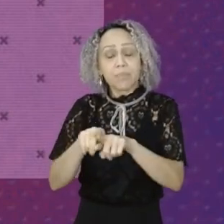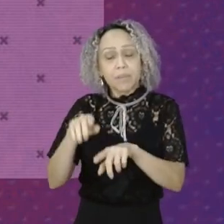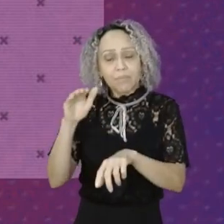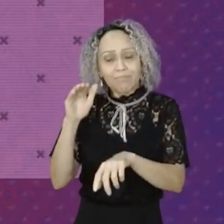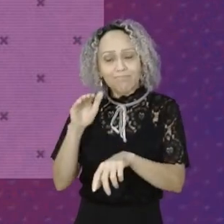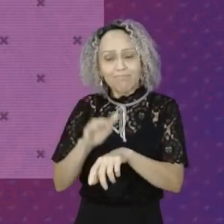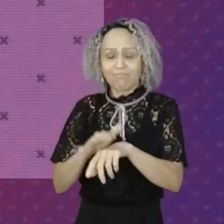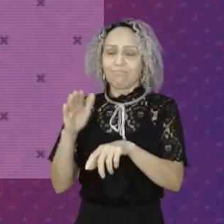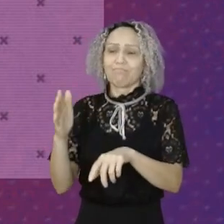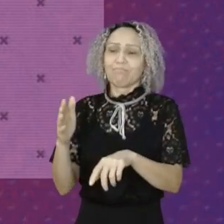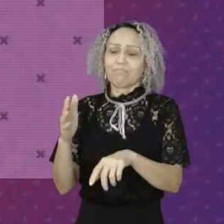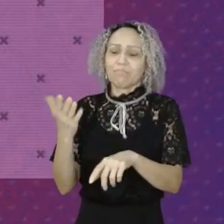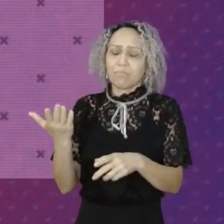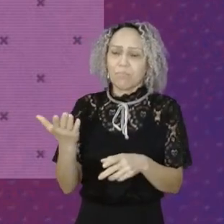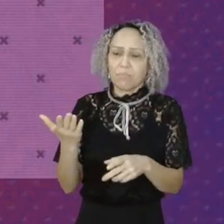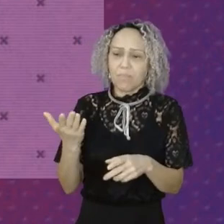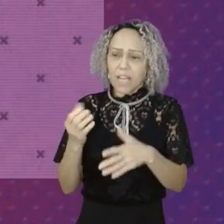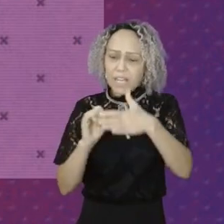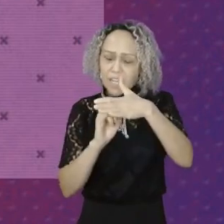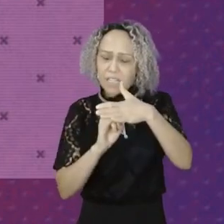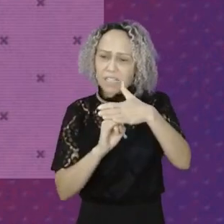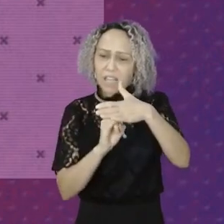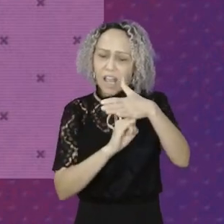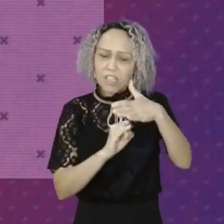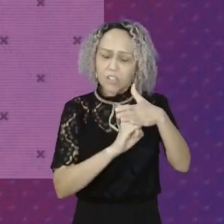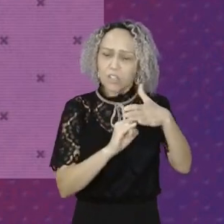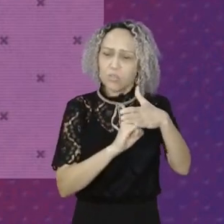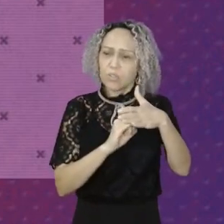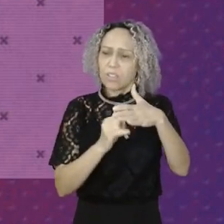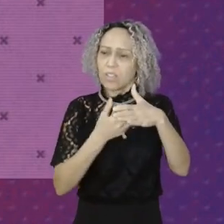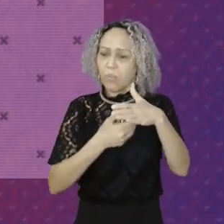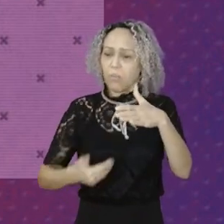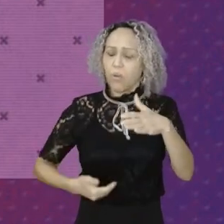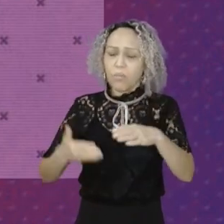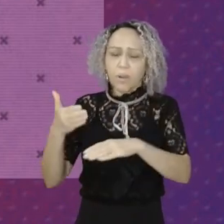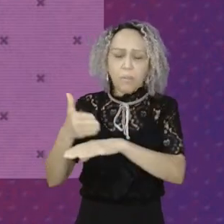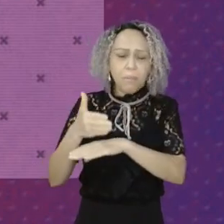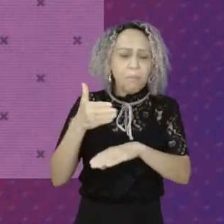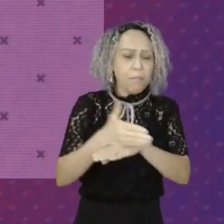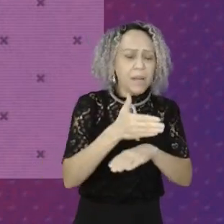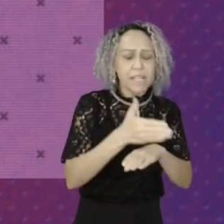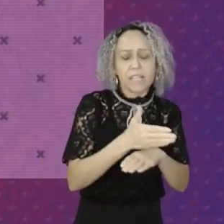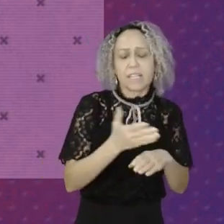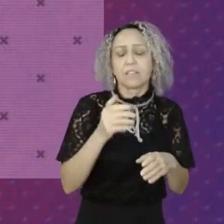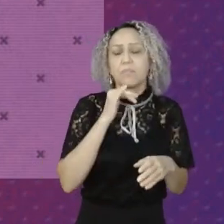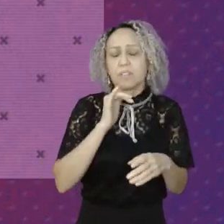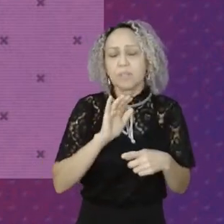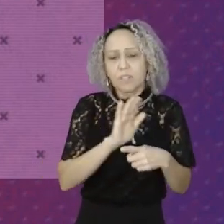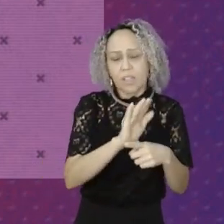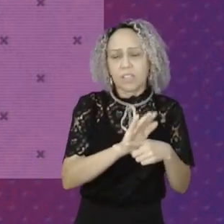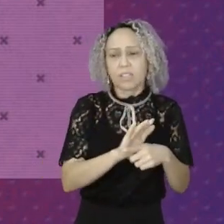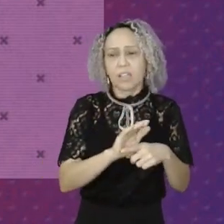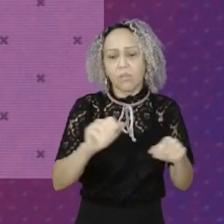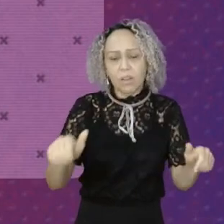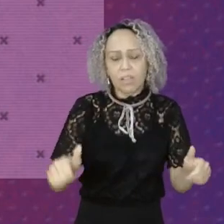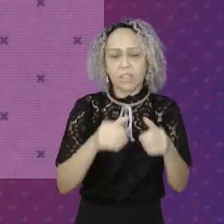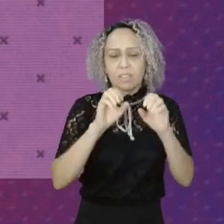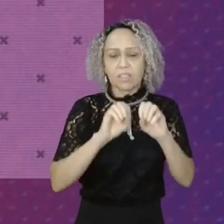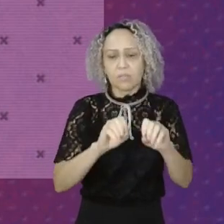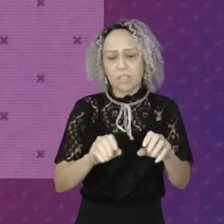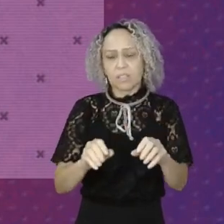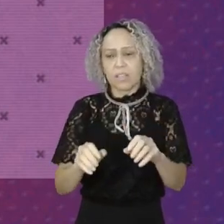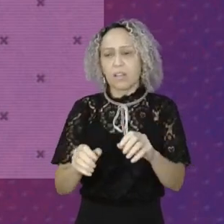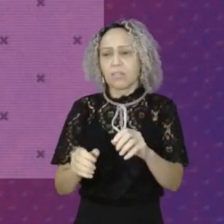de vida das pessoas, na qualidade da educação, na qualidade do transporte, na qualidade da saúde,